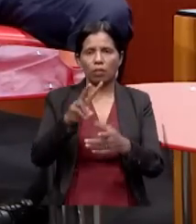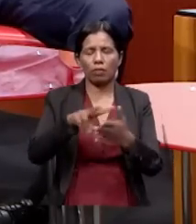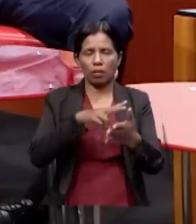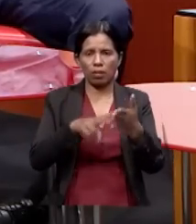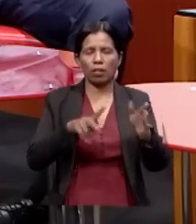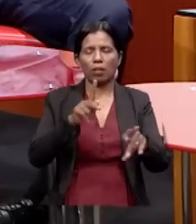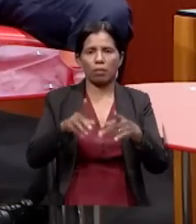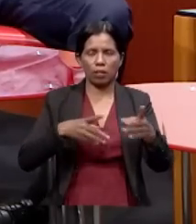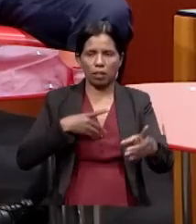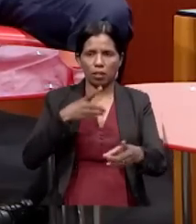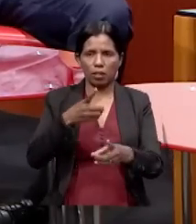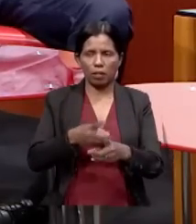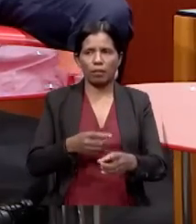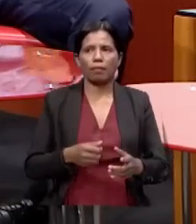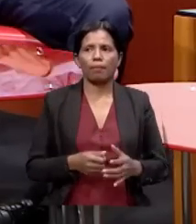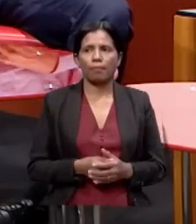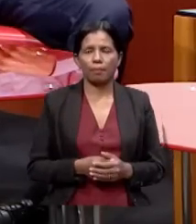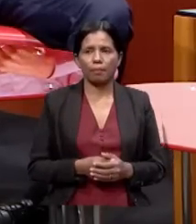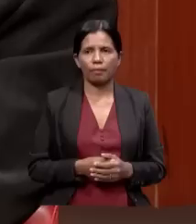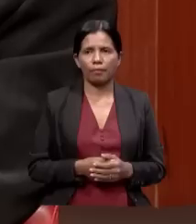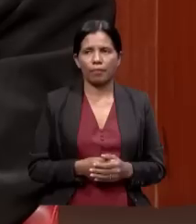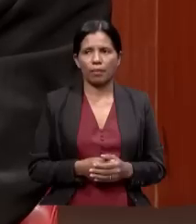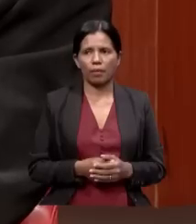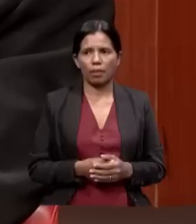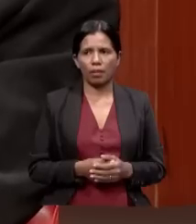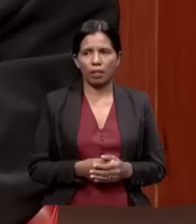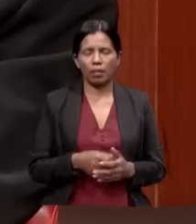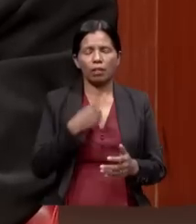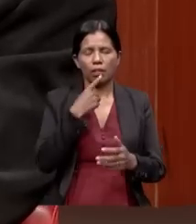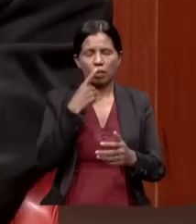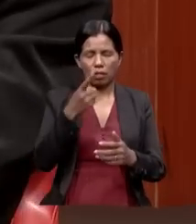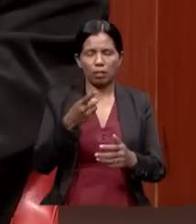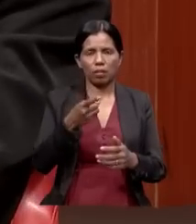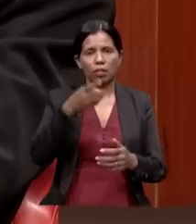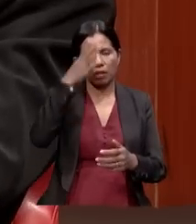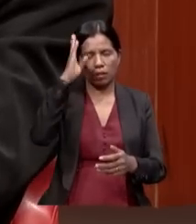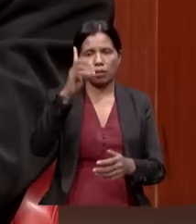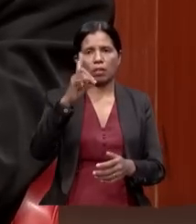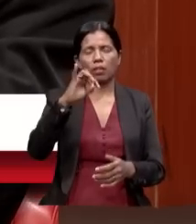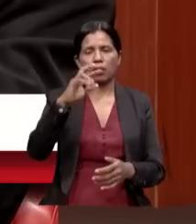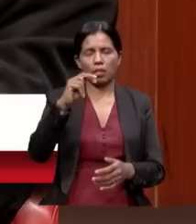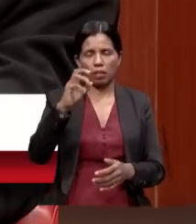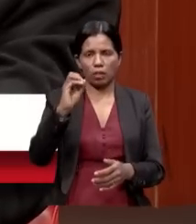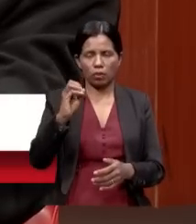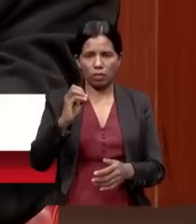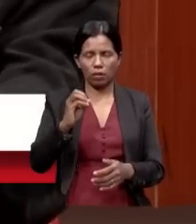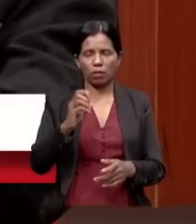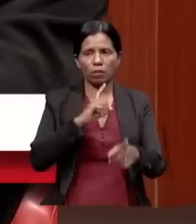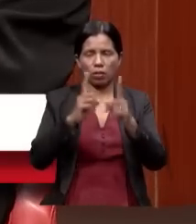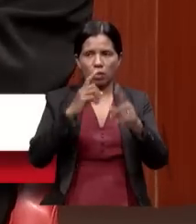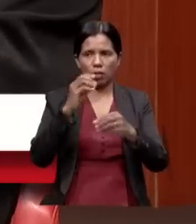mania direito. Hoje, senhor Dino, explica-nos quando a minha